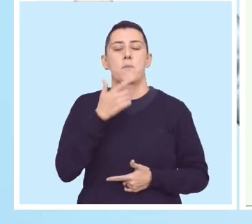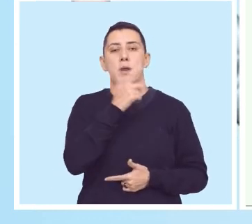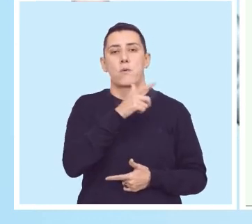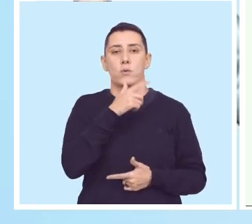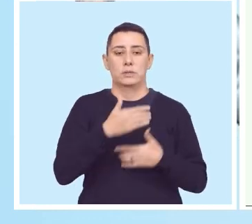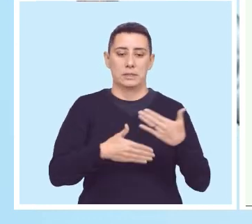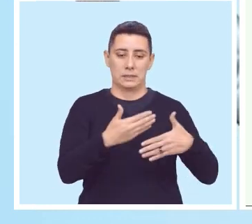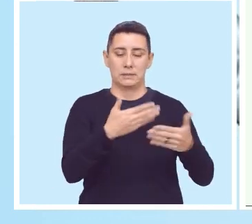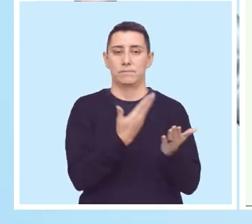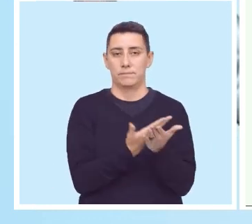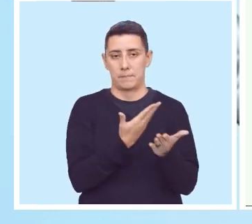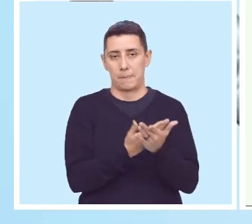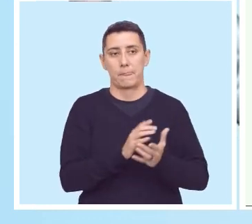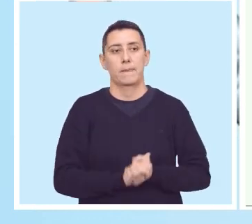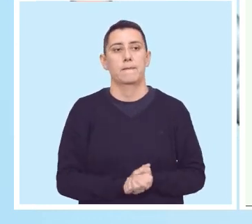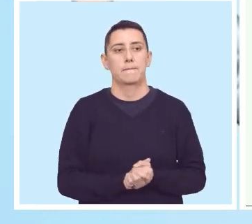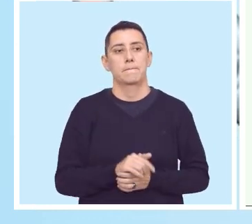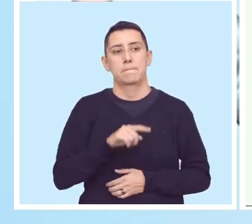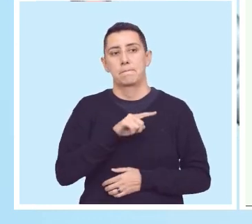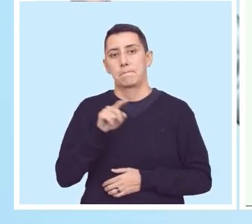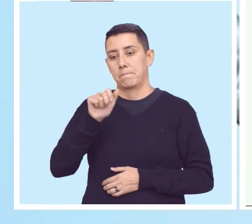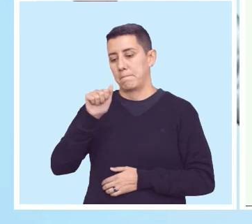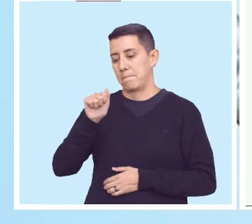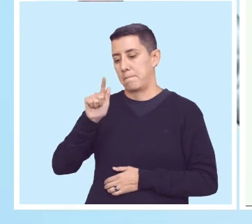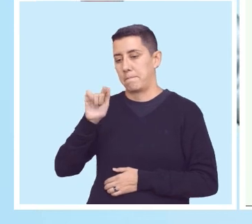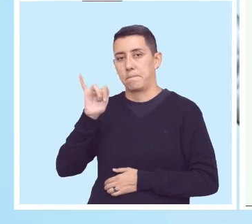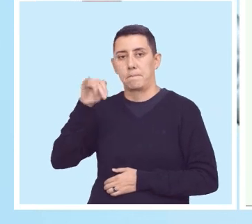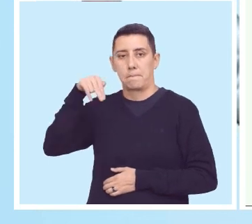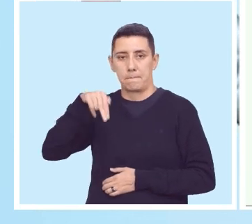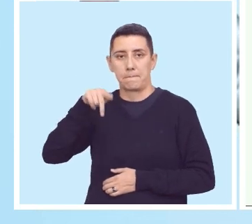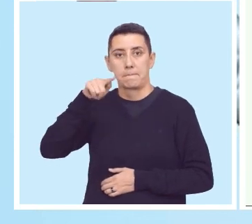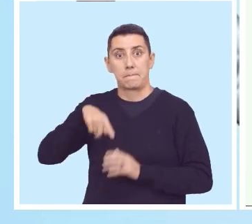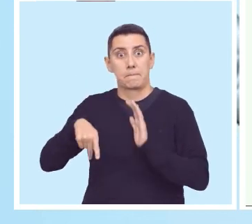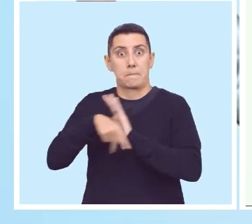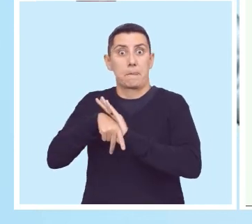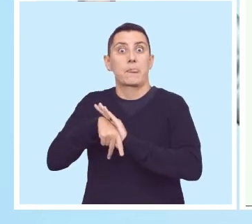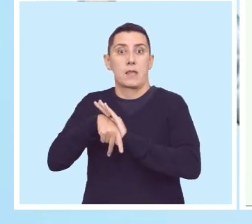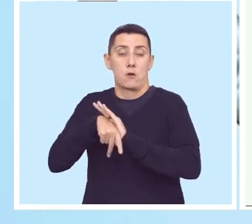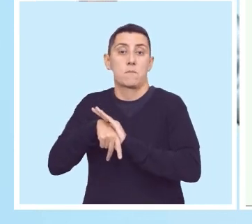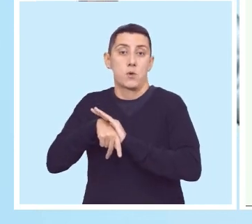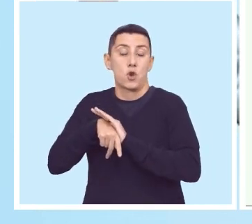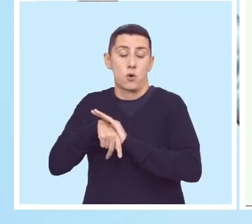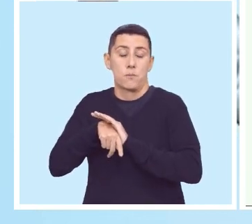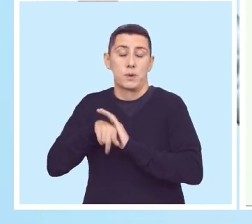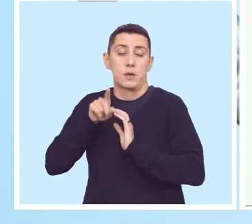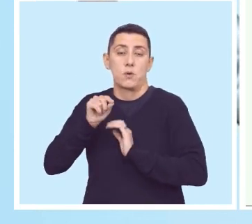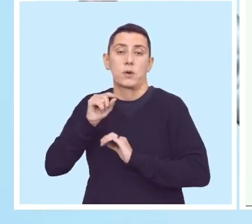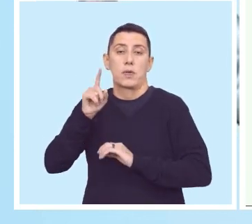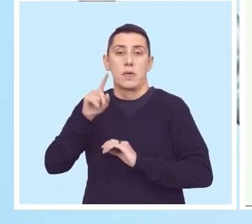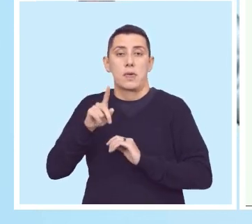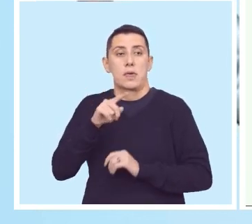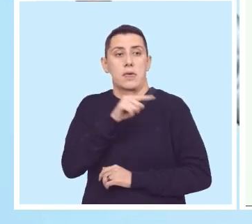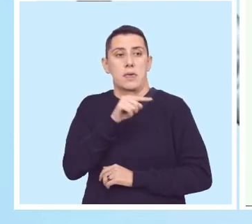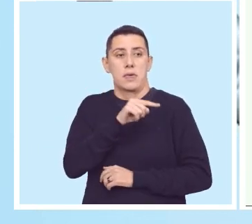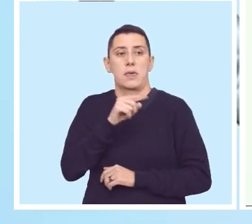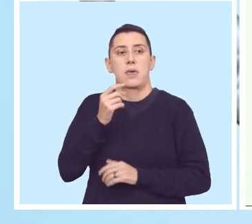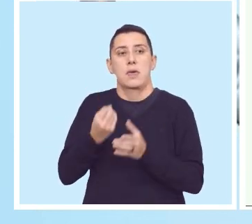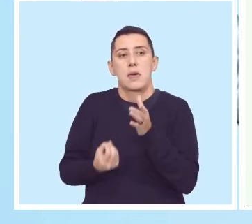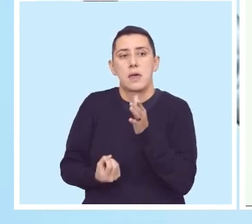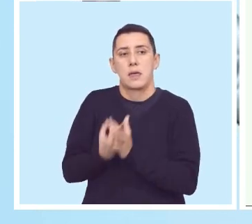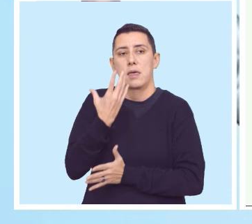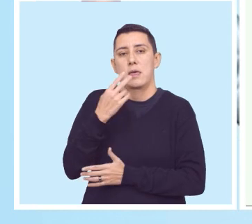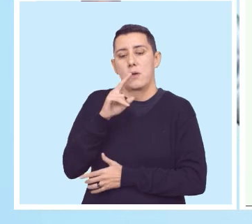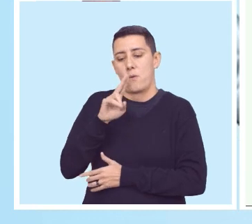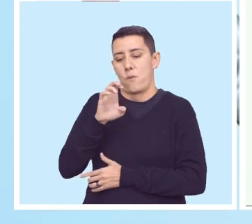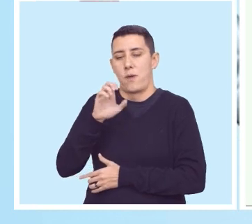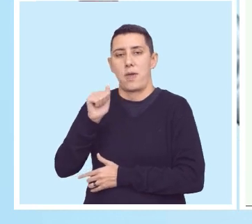projeto. A AGIN, que é a Agência de Inovação da UEA, que cuidou com bastante zelo aí de